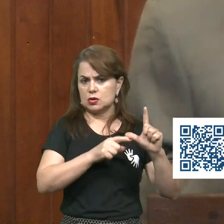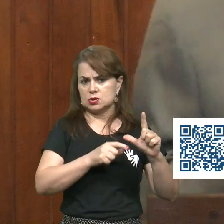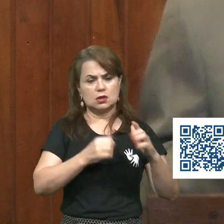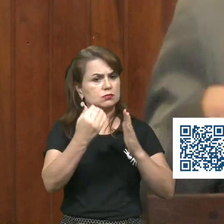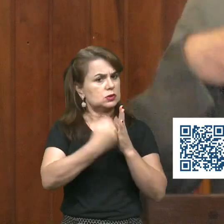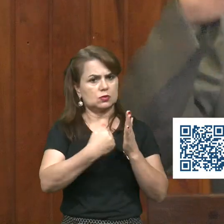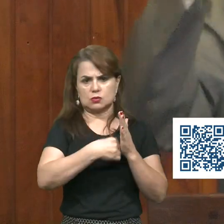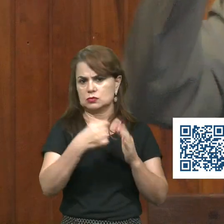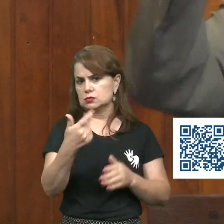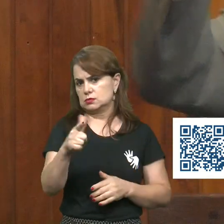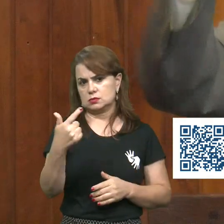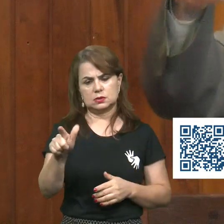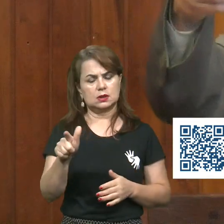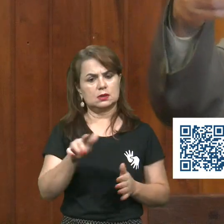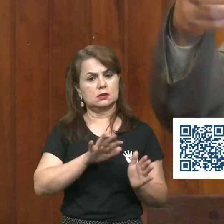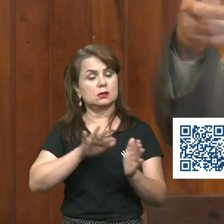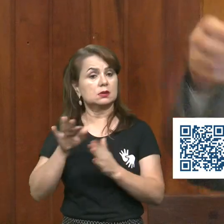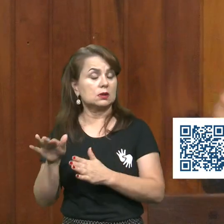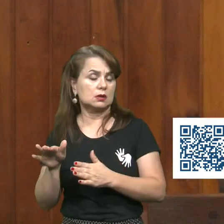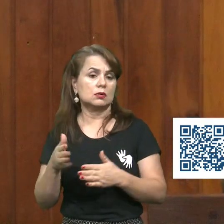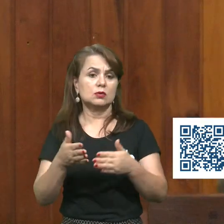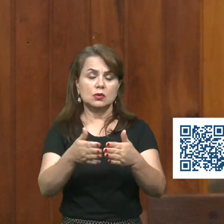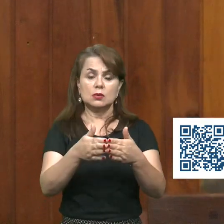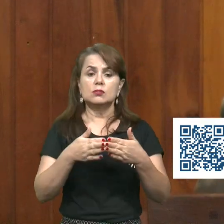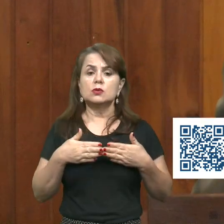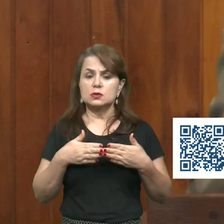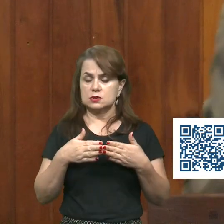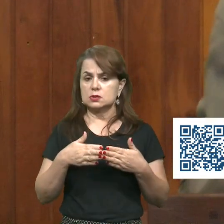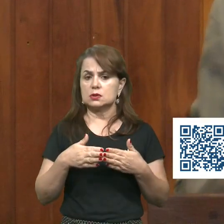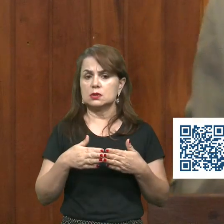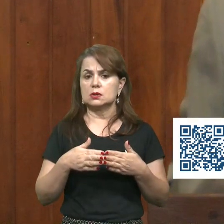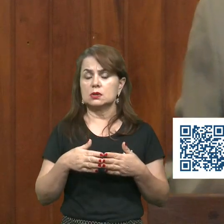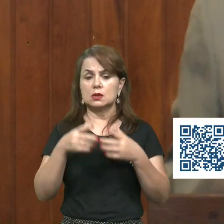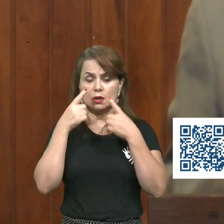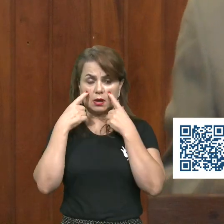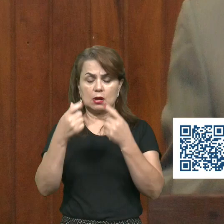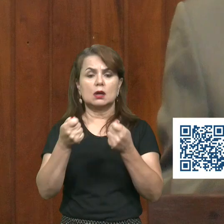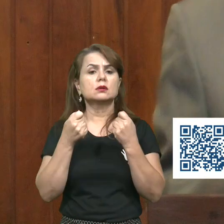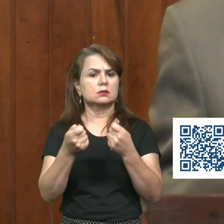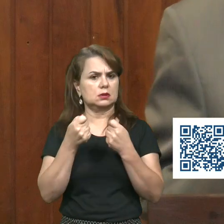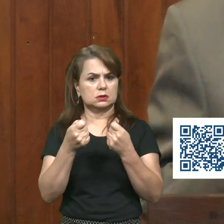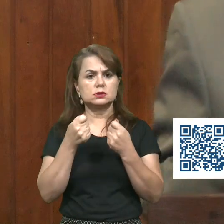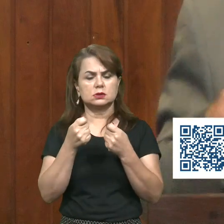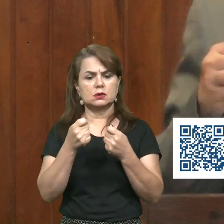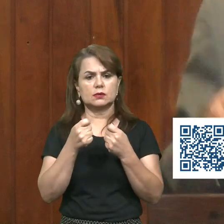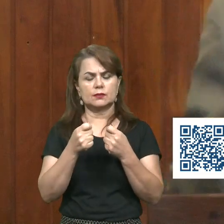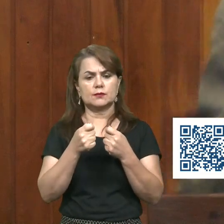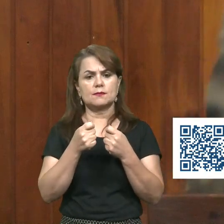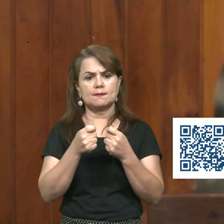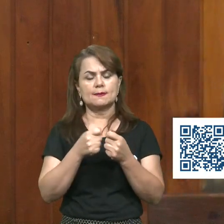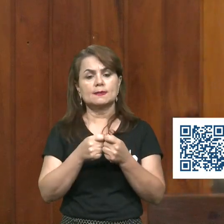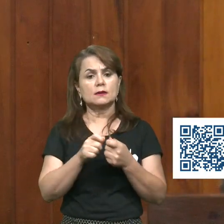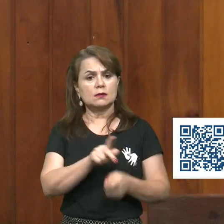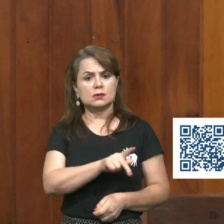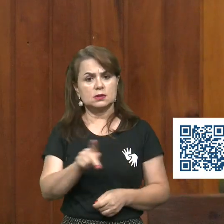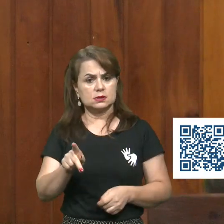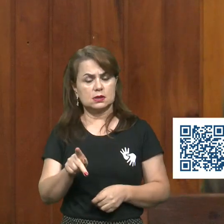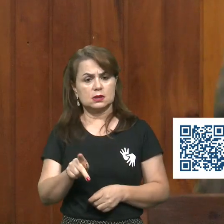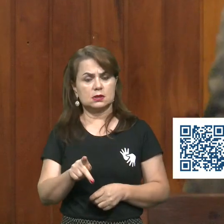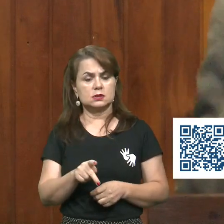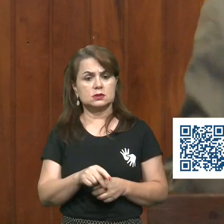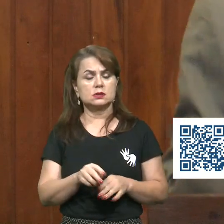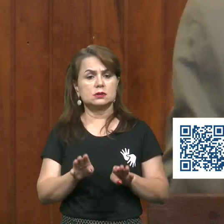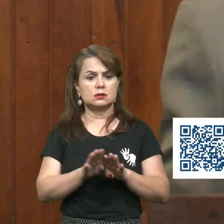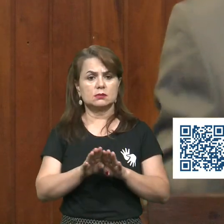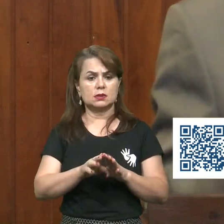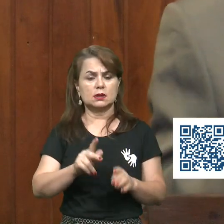essas considerações e pedimos a atenção do presidente do Sincomércio, o Abraham Scheinman, e do Pedro